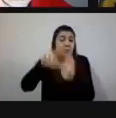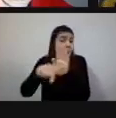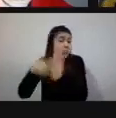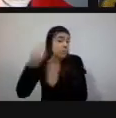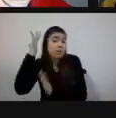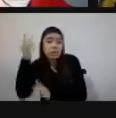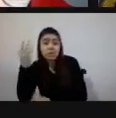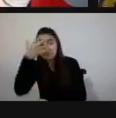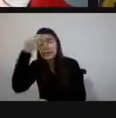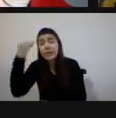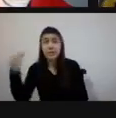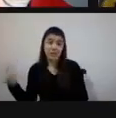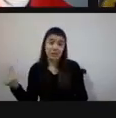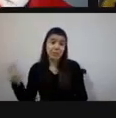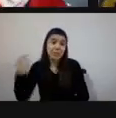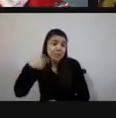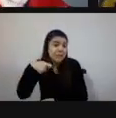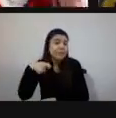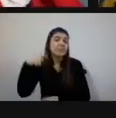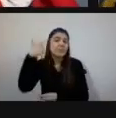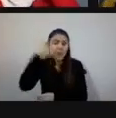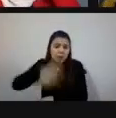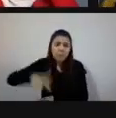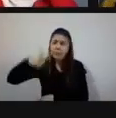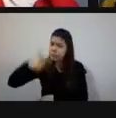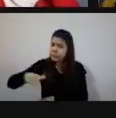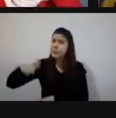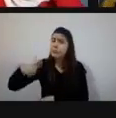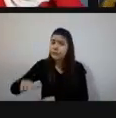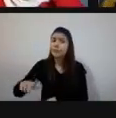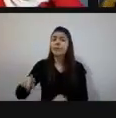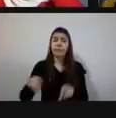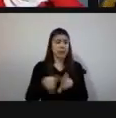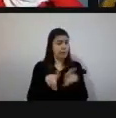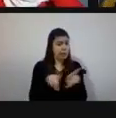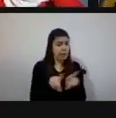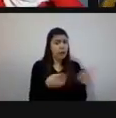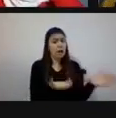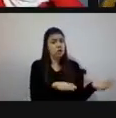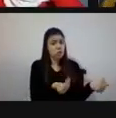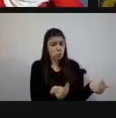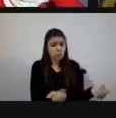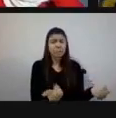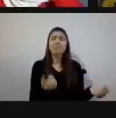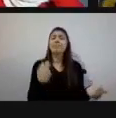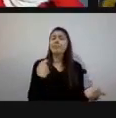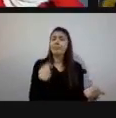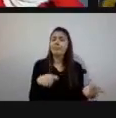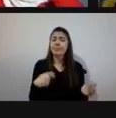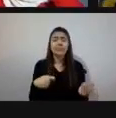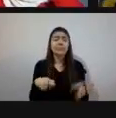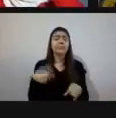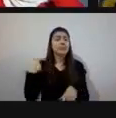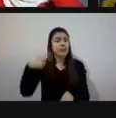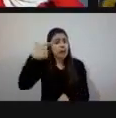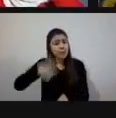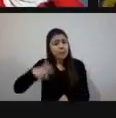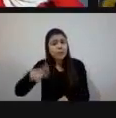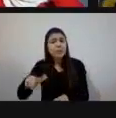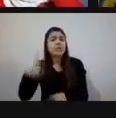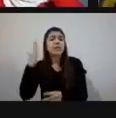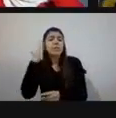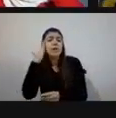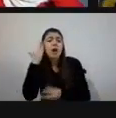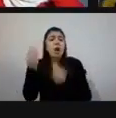palestra, ele vai ficar, na próxima live, atento do começo ao final para saber como fazer, para saber o que vem depois, o que